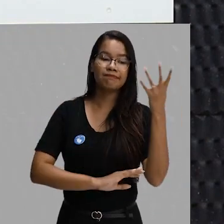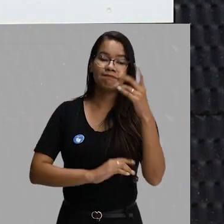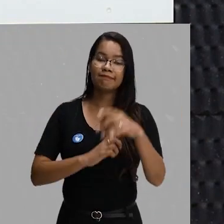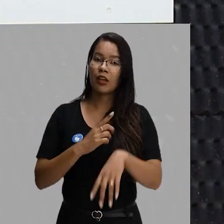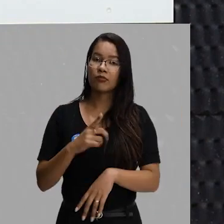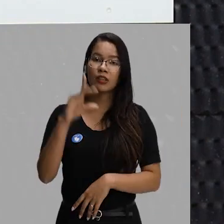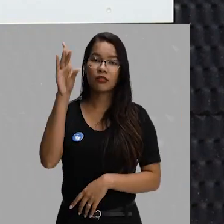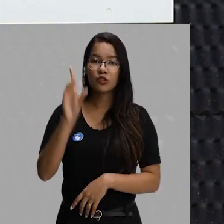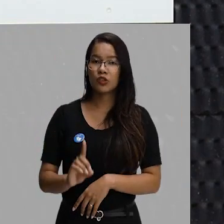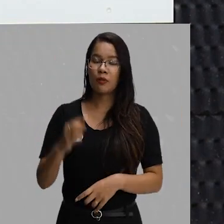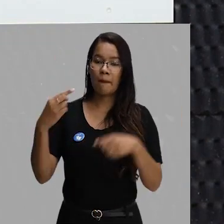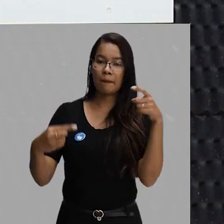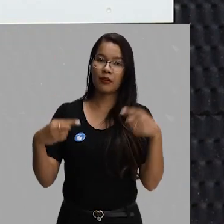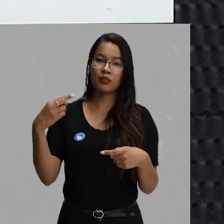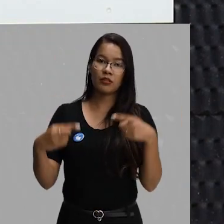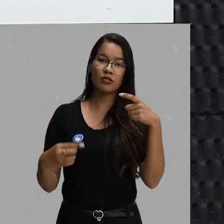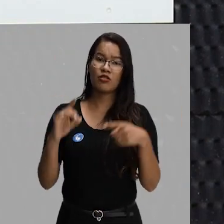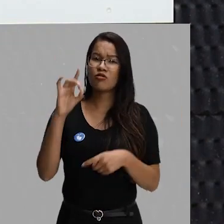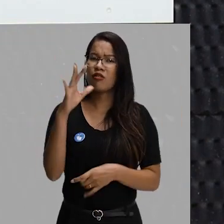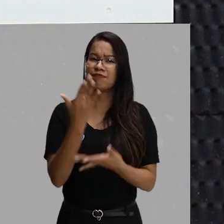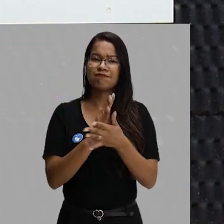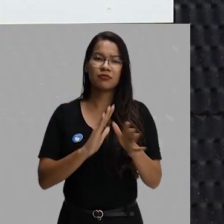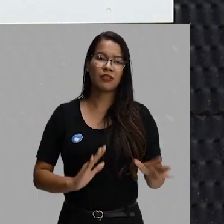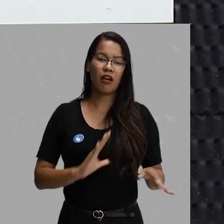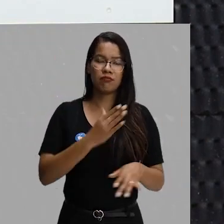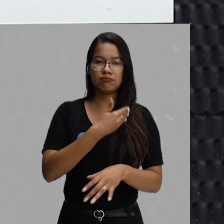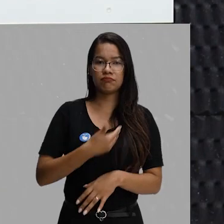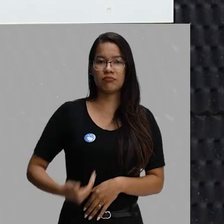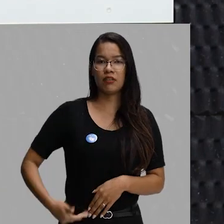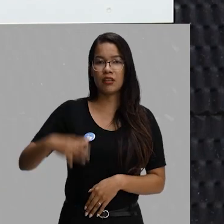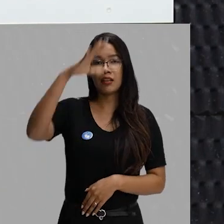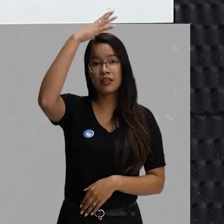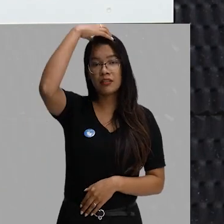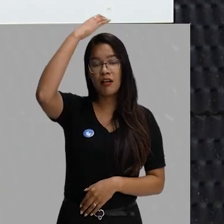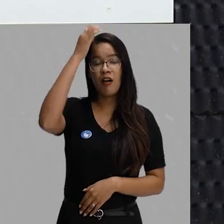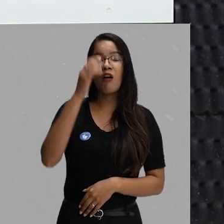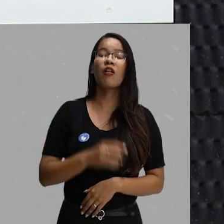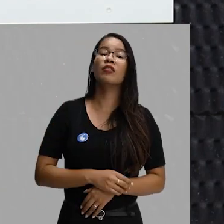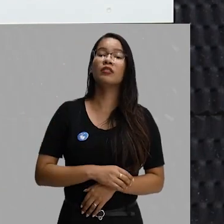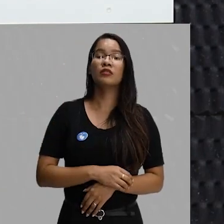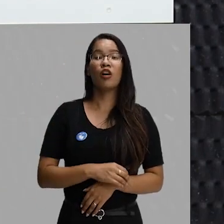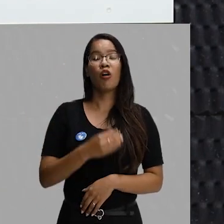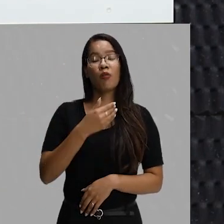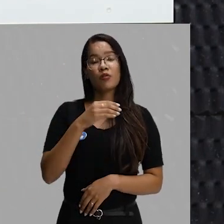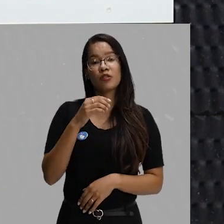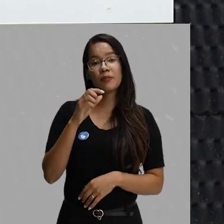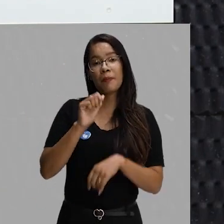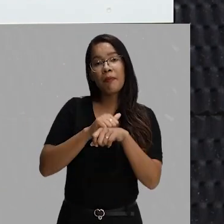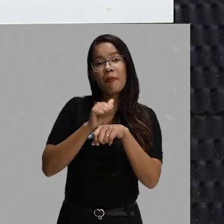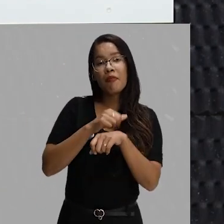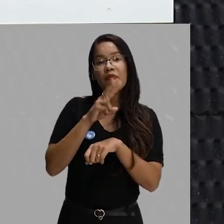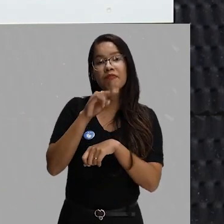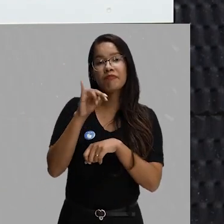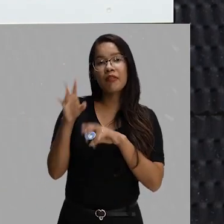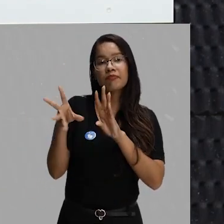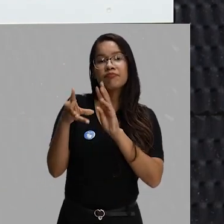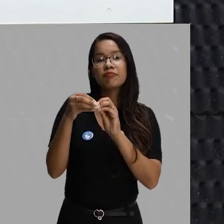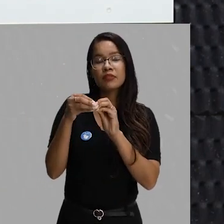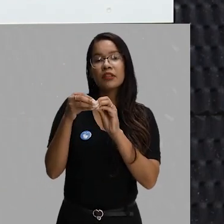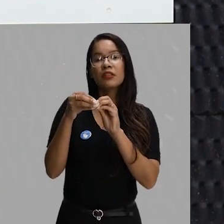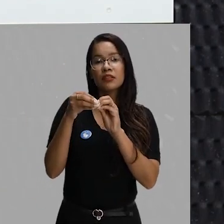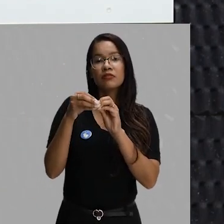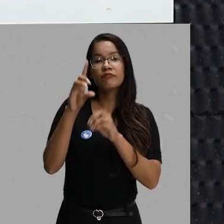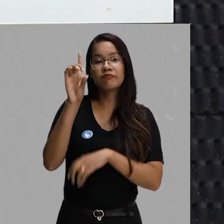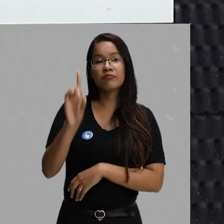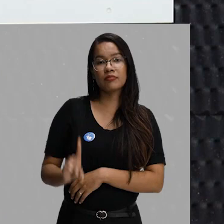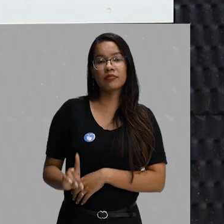políticos. Salvo ali no final da monarquia, que alguns plebeus vão adquirir alguns direitos, né, lá do governo do Tarquínio